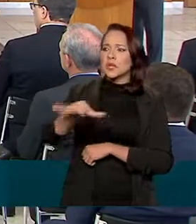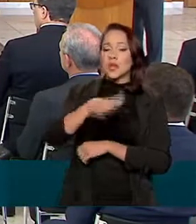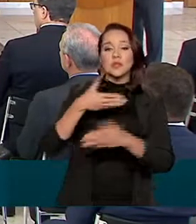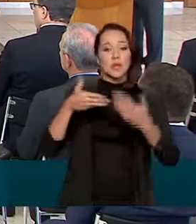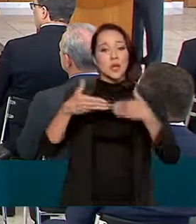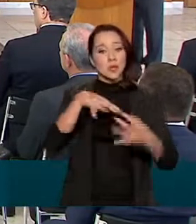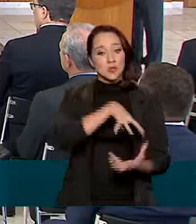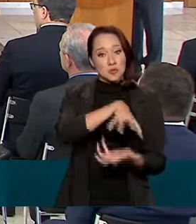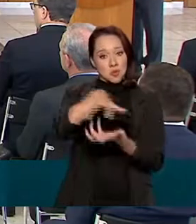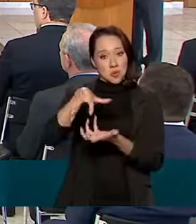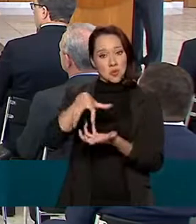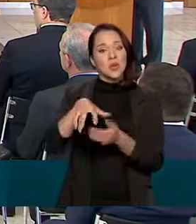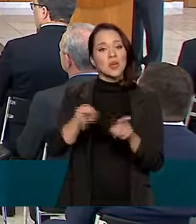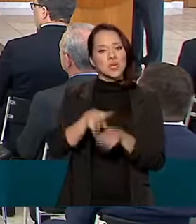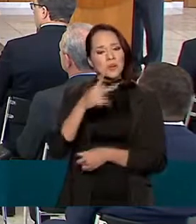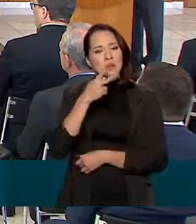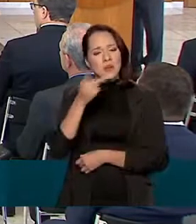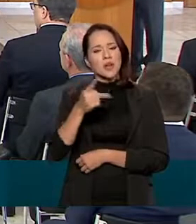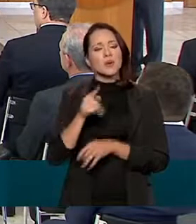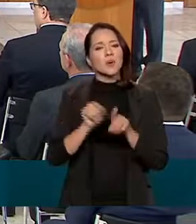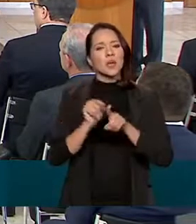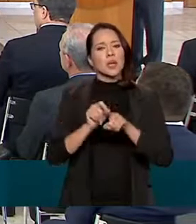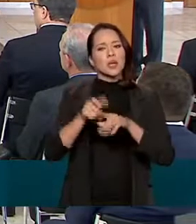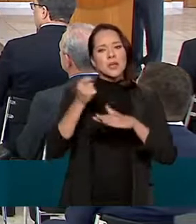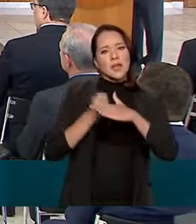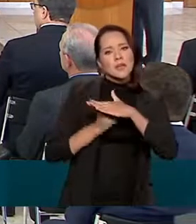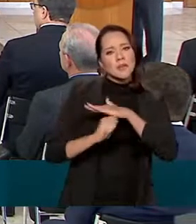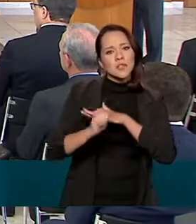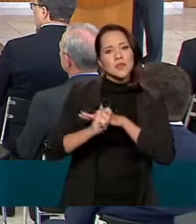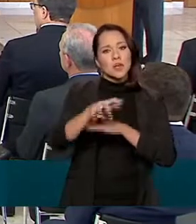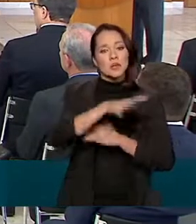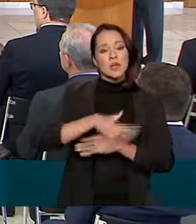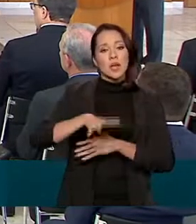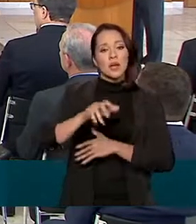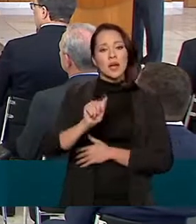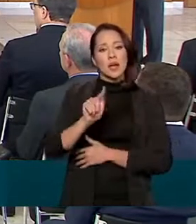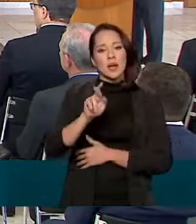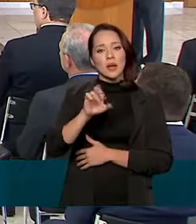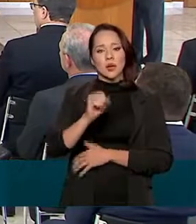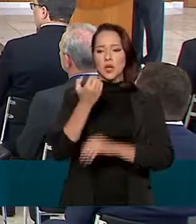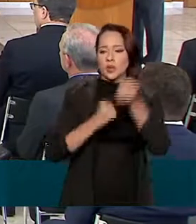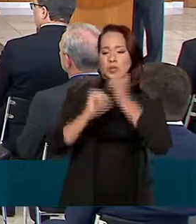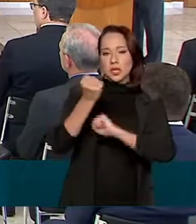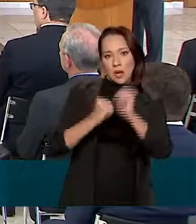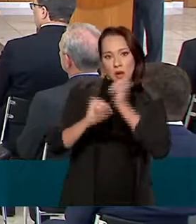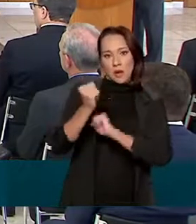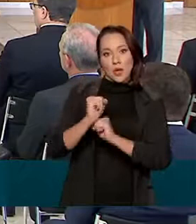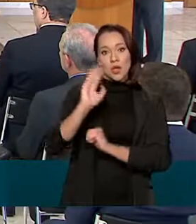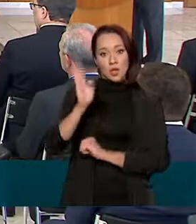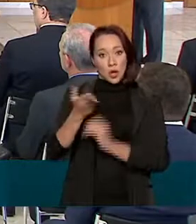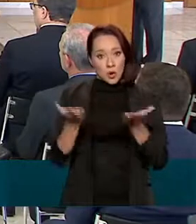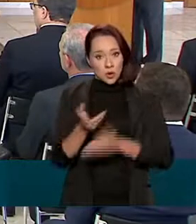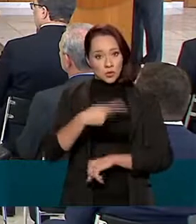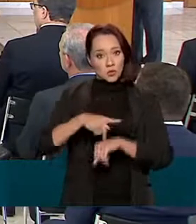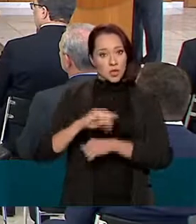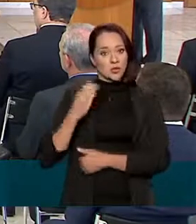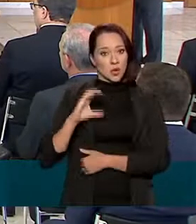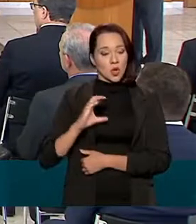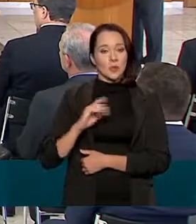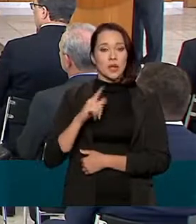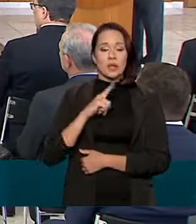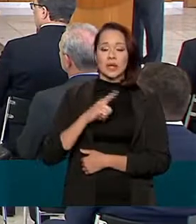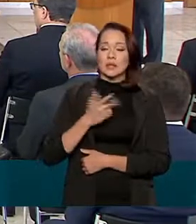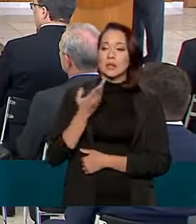mundo Oi amor também lembre-se on em matéria Agroindustrial que adiar ou em Colômbia está